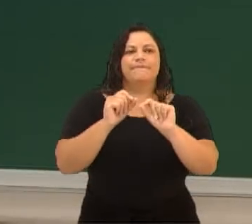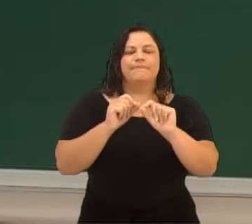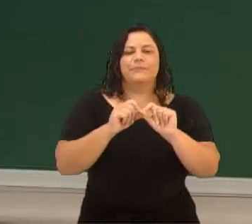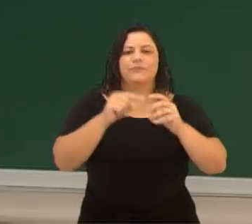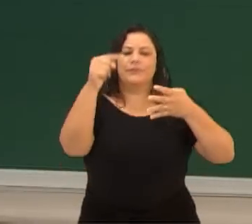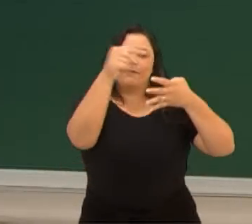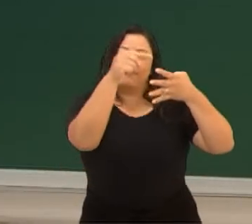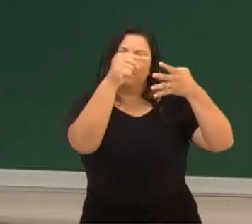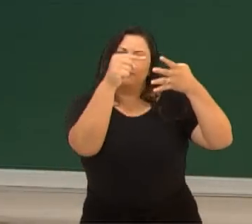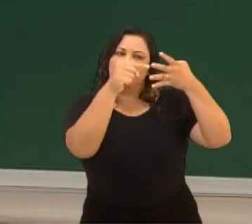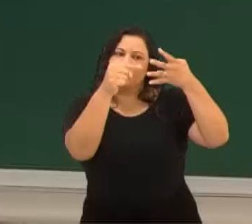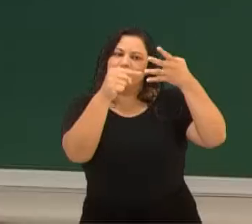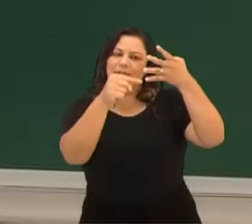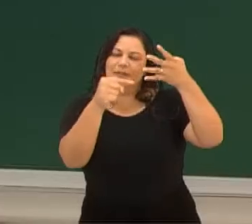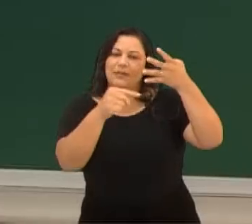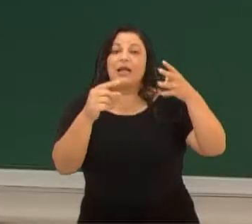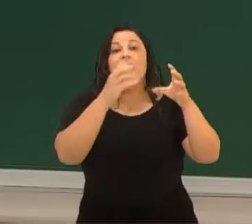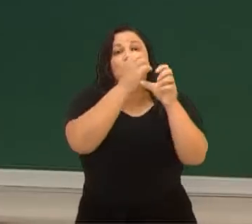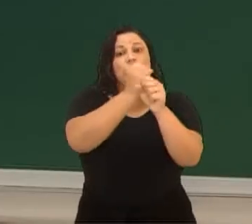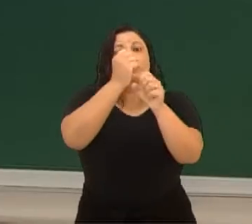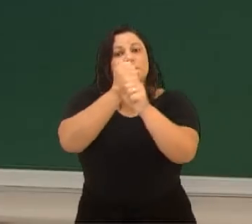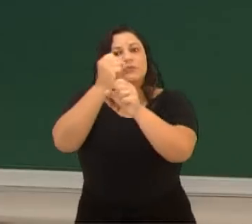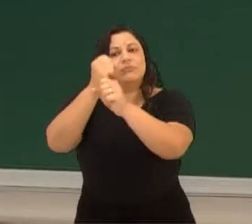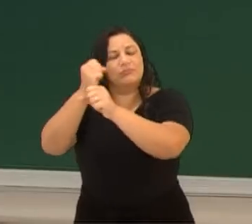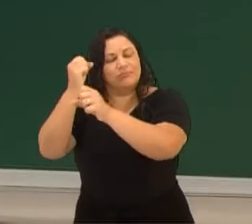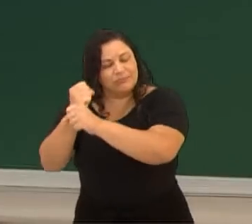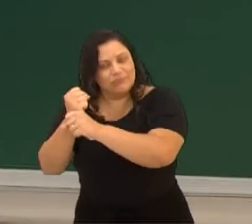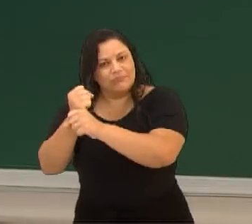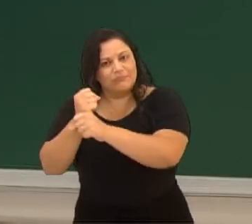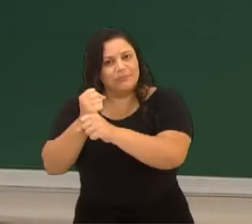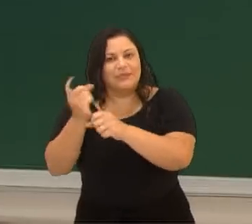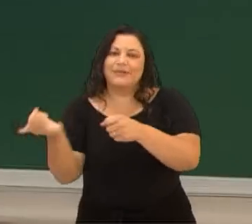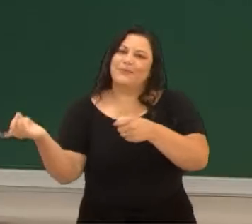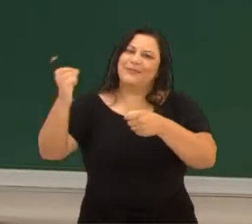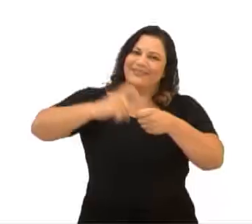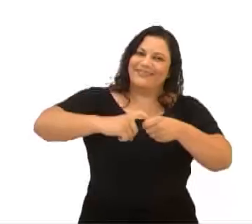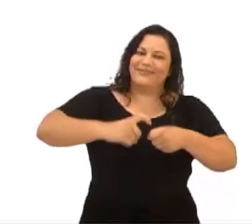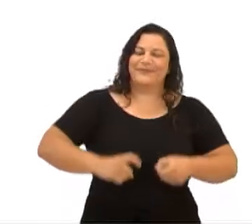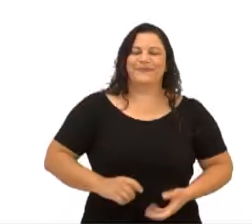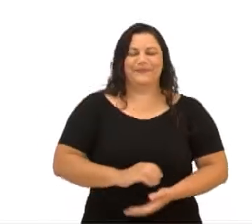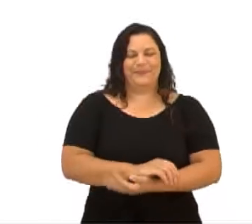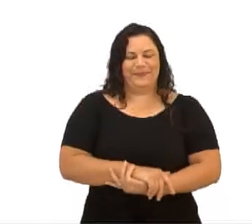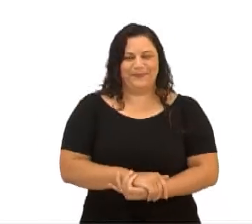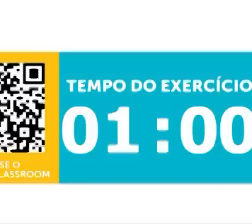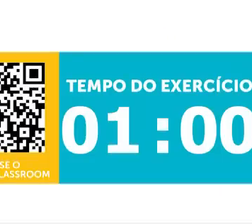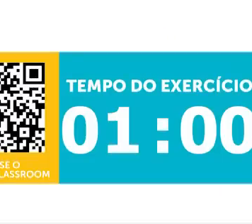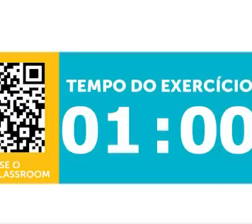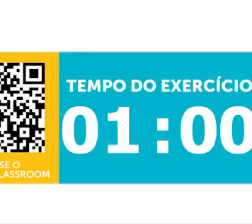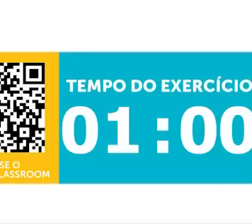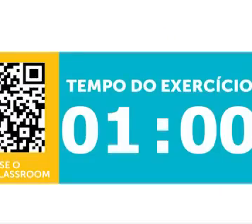os valores que a gente calculou, soma tudo e daqui a pouco a gente corrige.